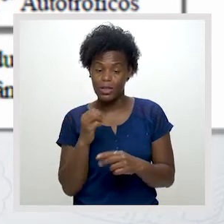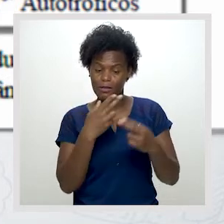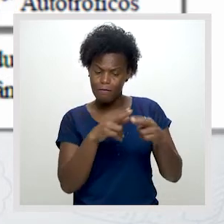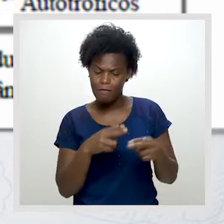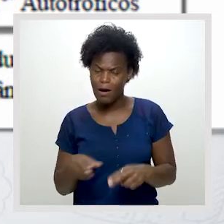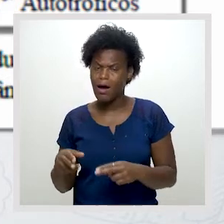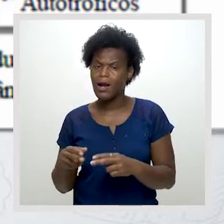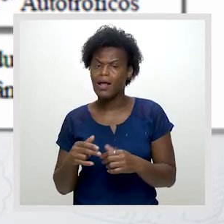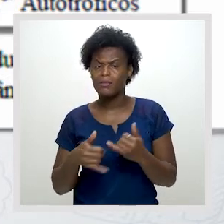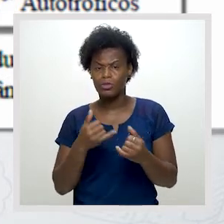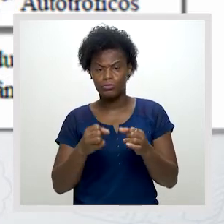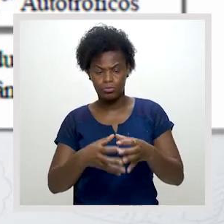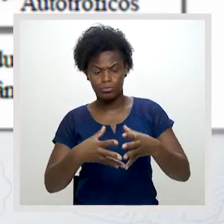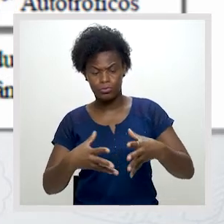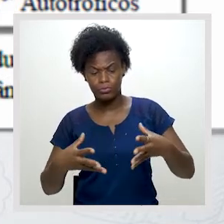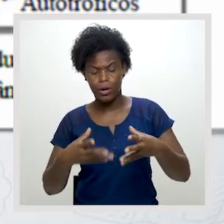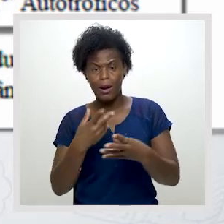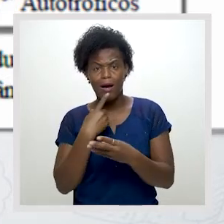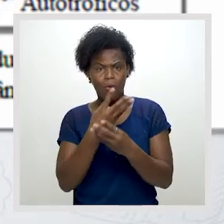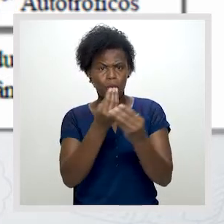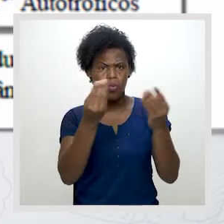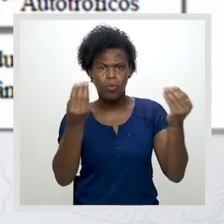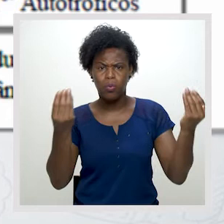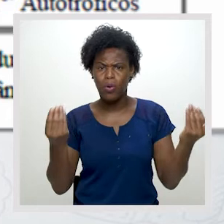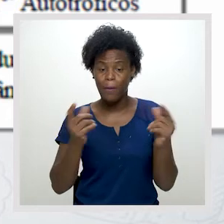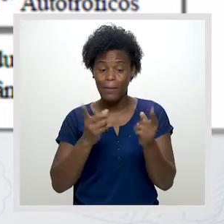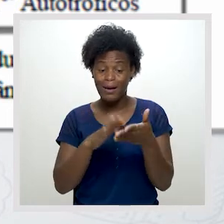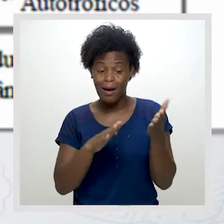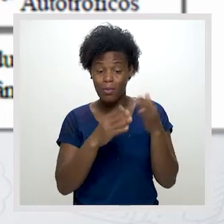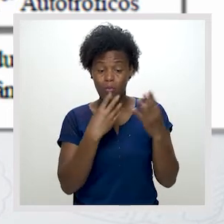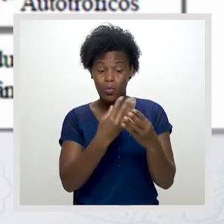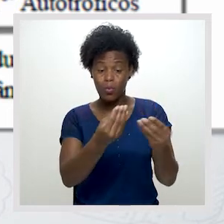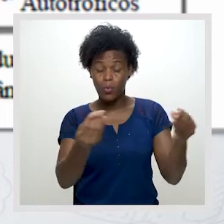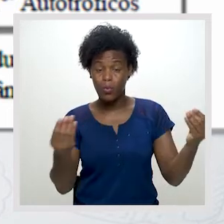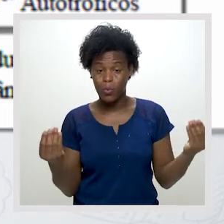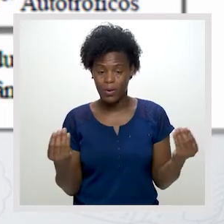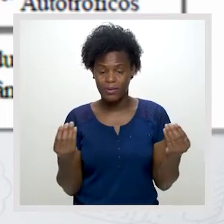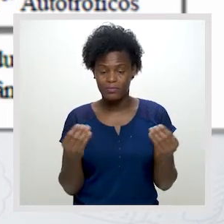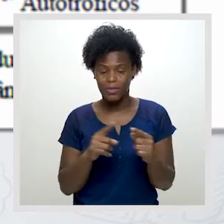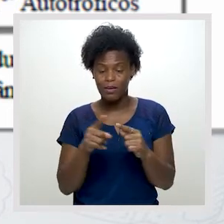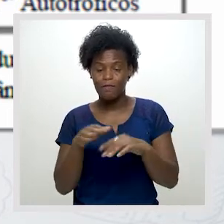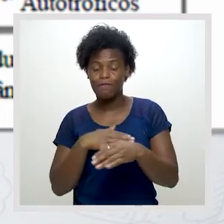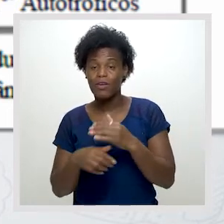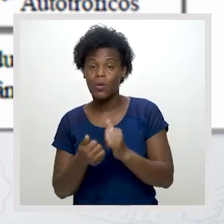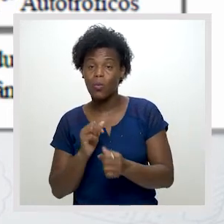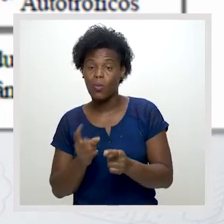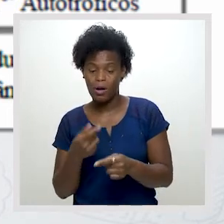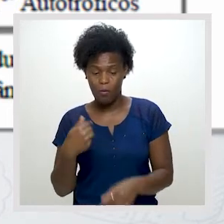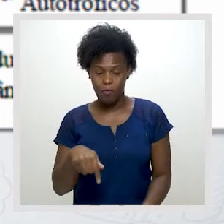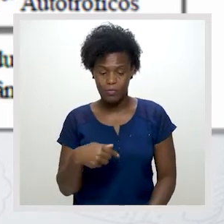multiplicando, tiveram uma multiplicação rápida, e essa multiplicação rápida fez com que